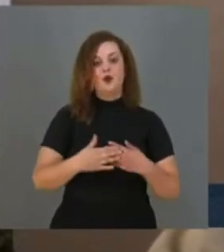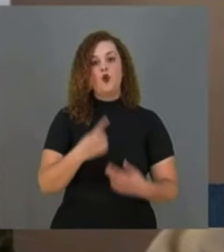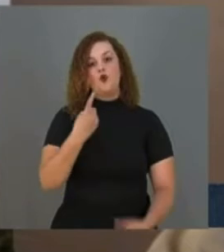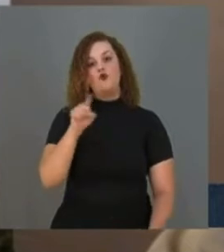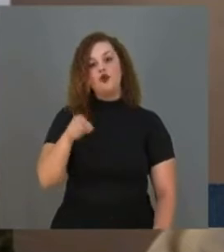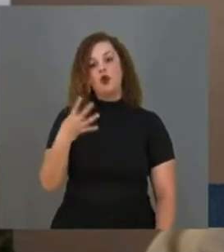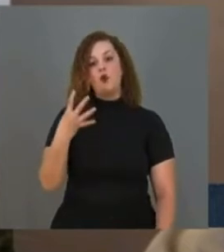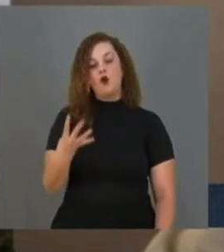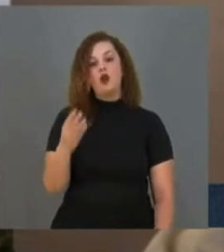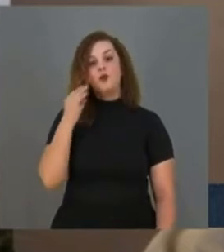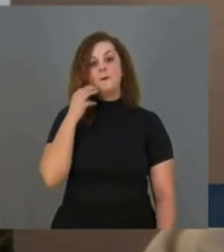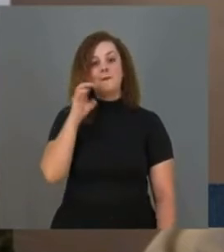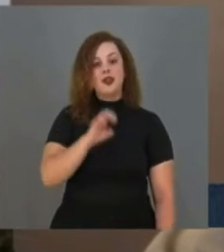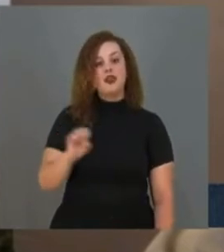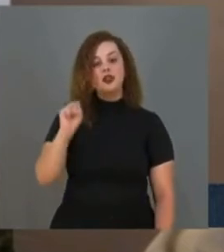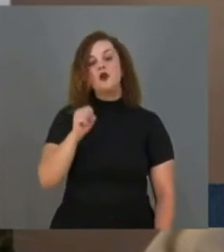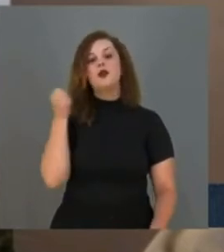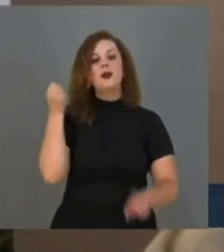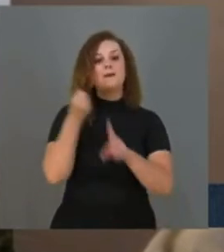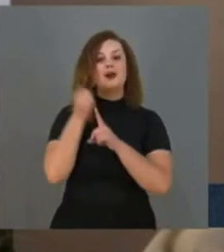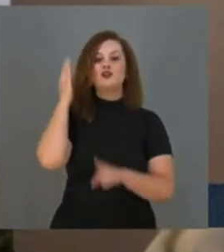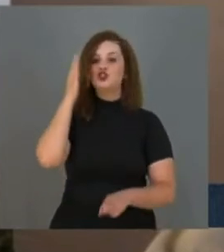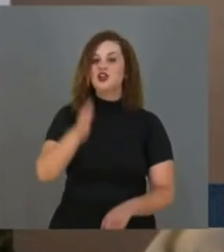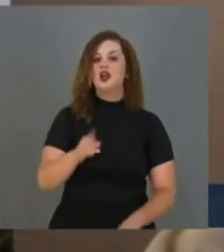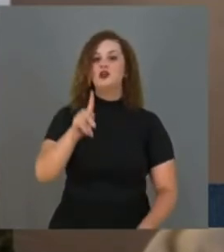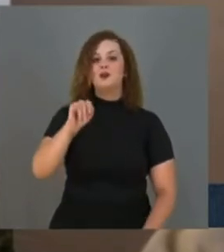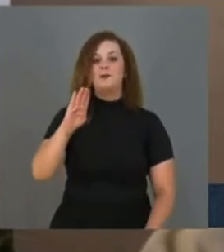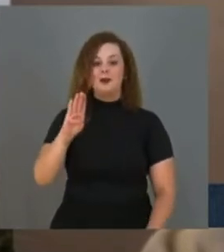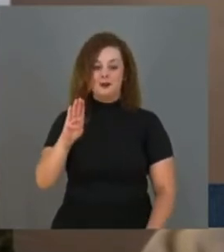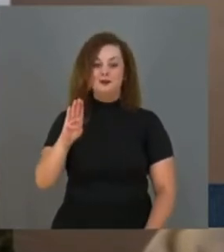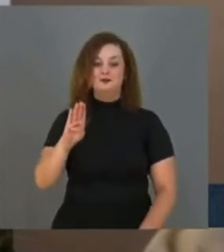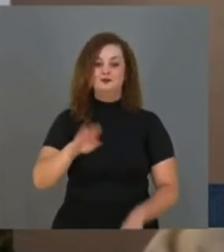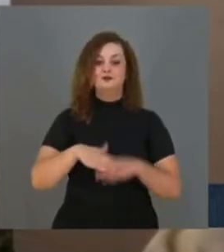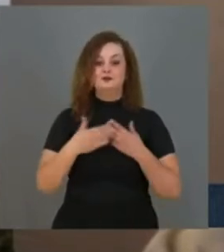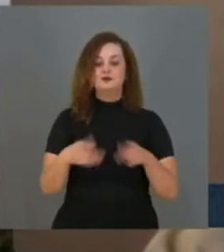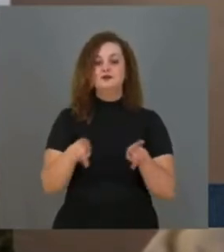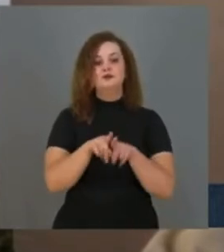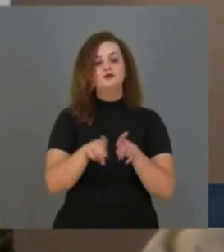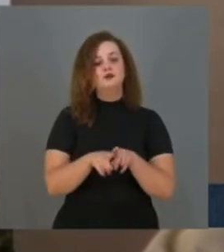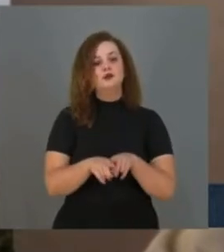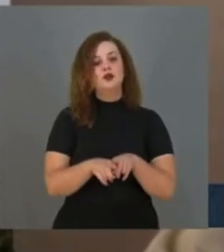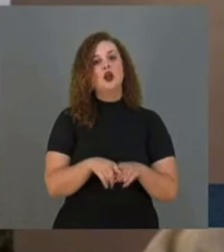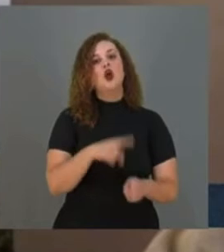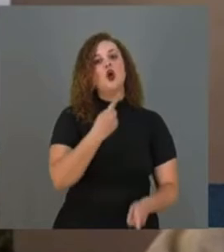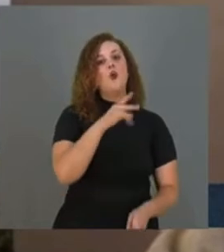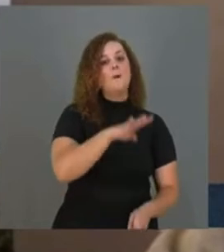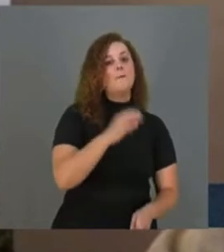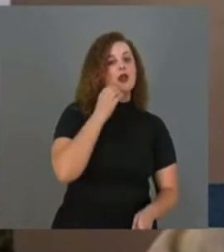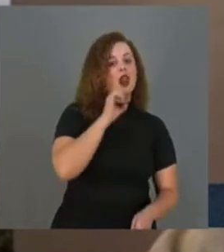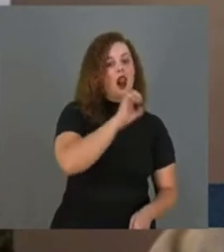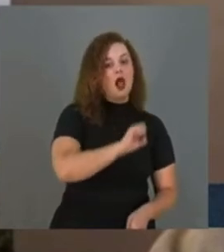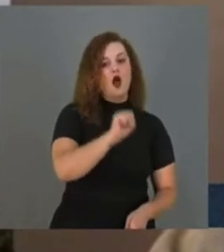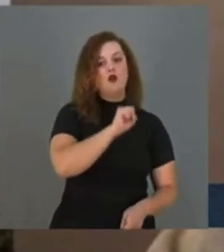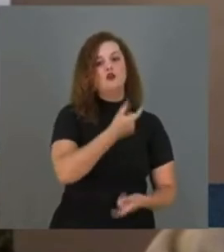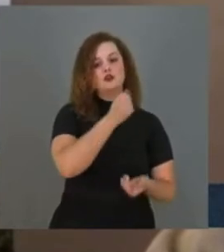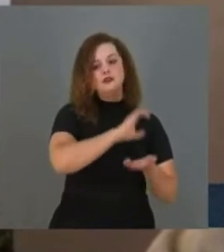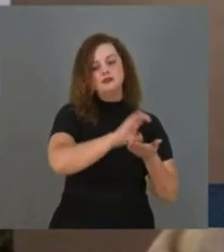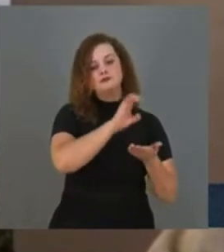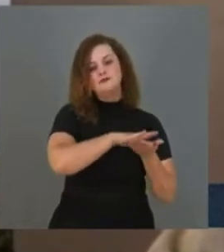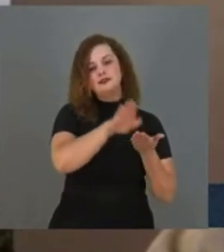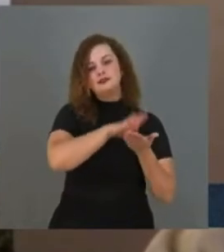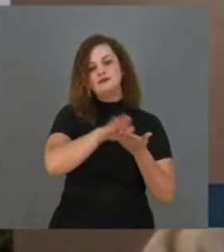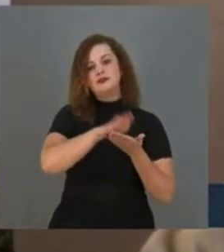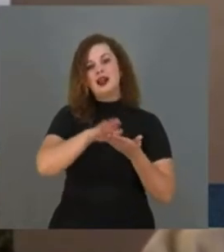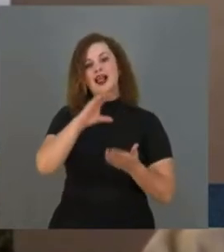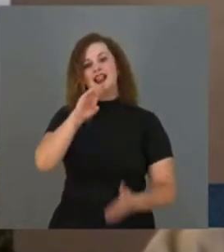1,4 milhão de impacto direto no PIB. Além disso, para cada 1 milhão em despesas operacionais em data